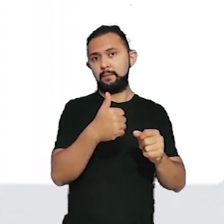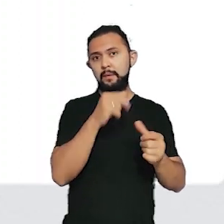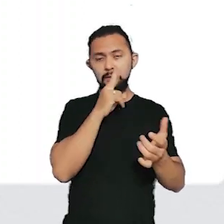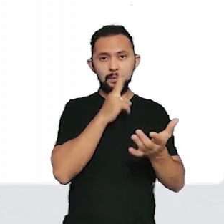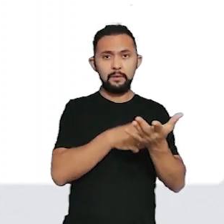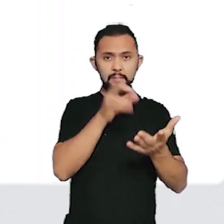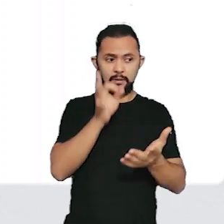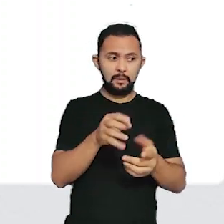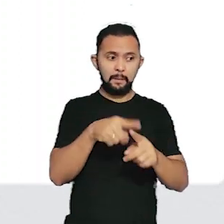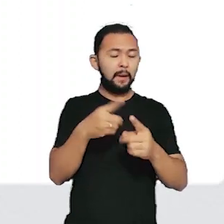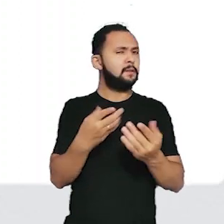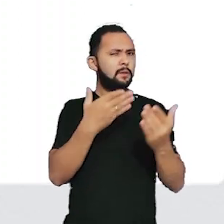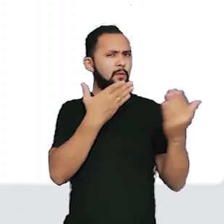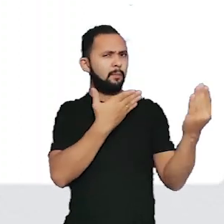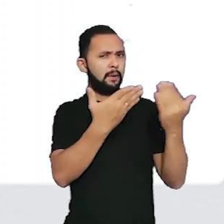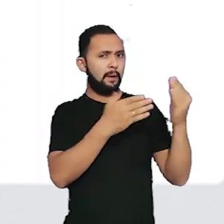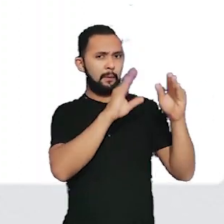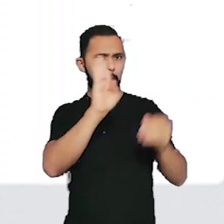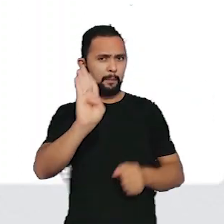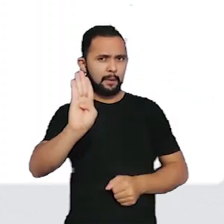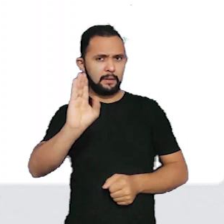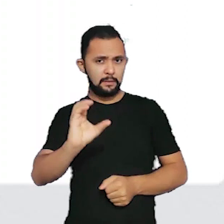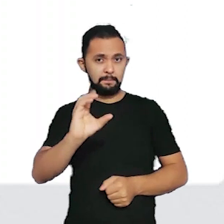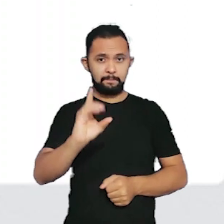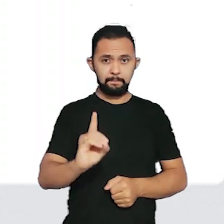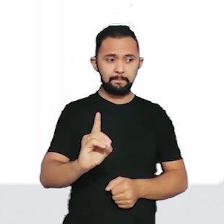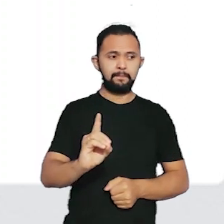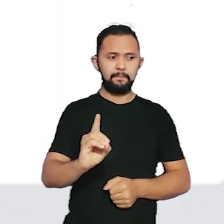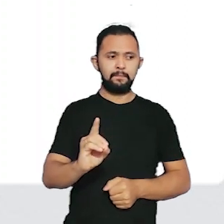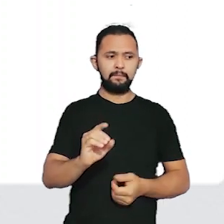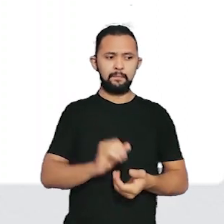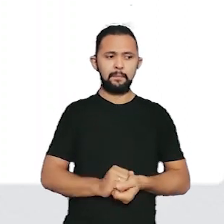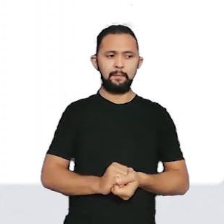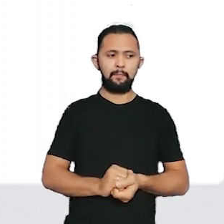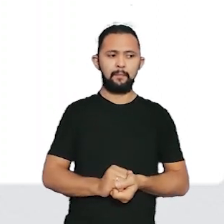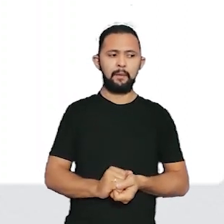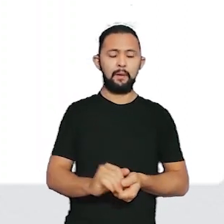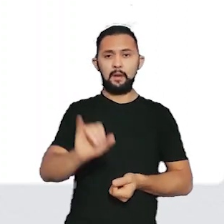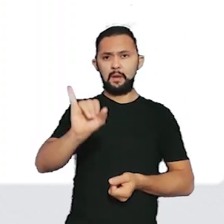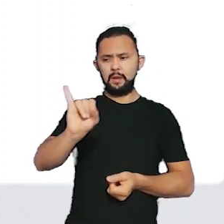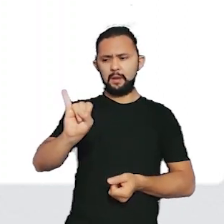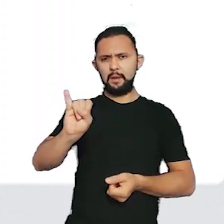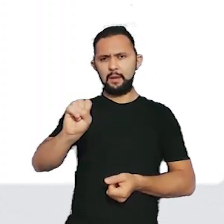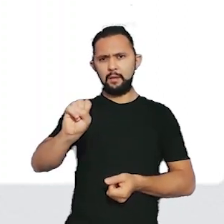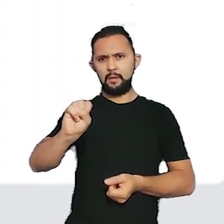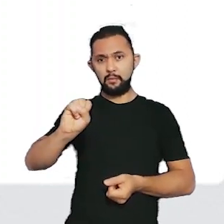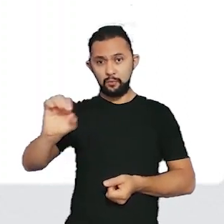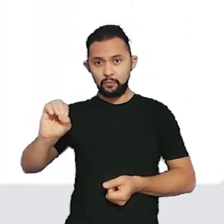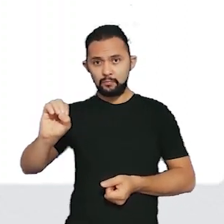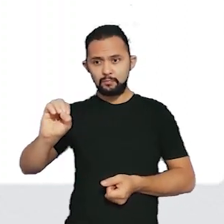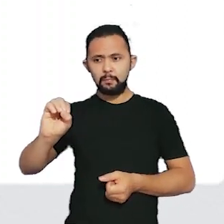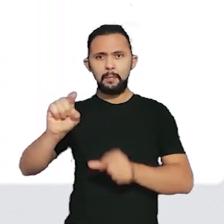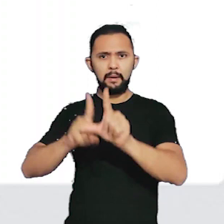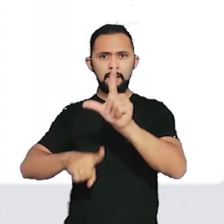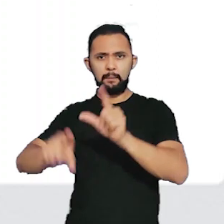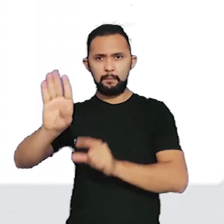resposta. Deixava cair com estrondo sabendo isso. Né? Então, eu posso trocar pelo pronome isso.